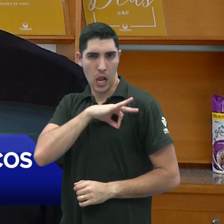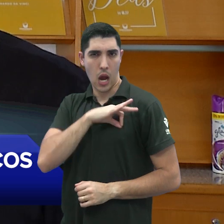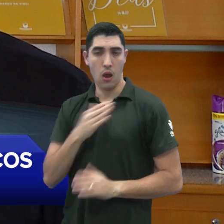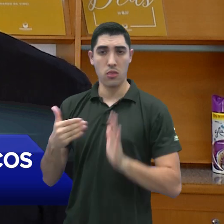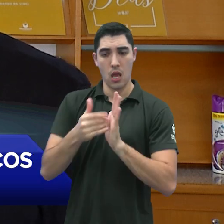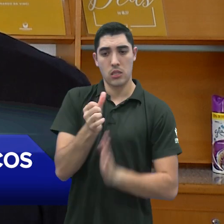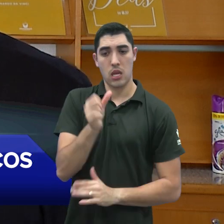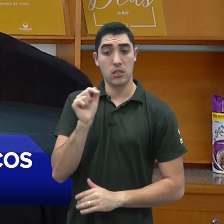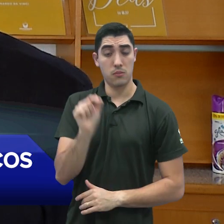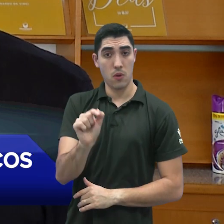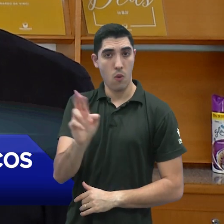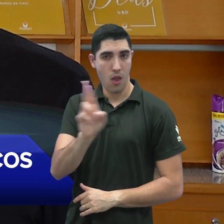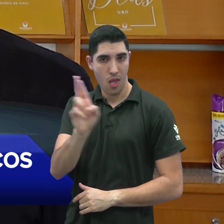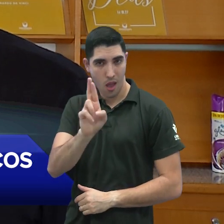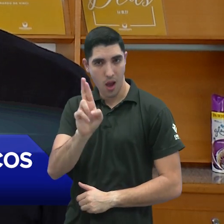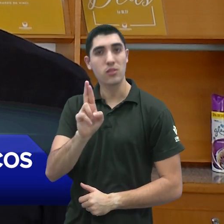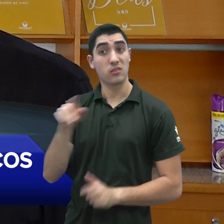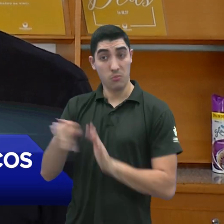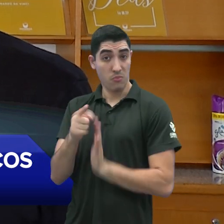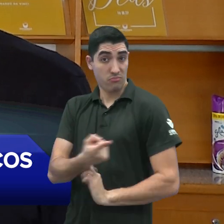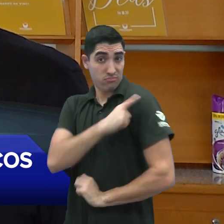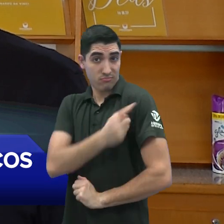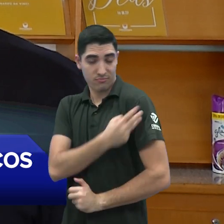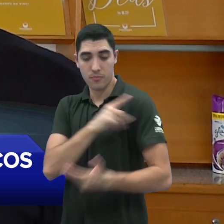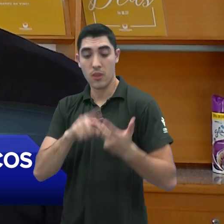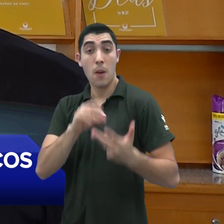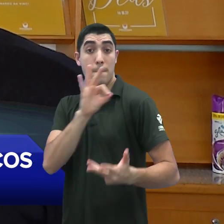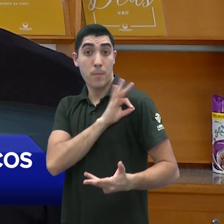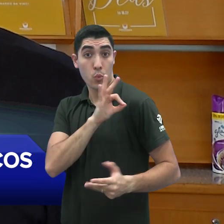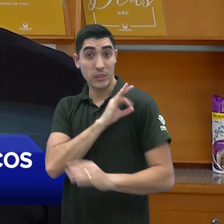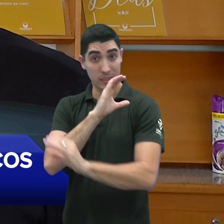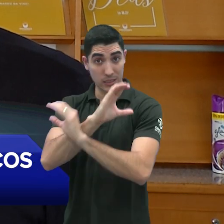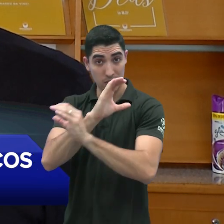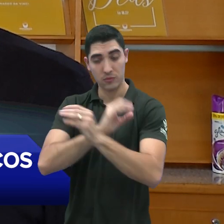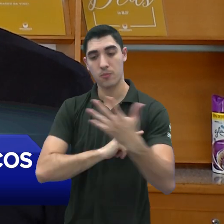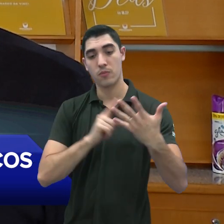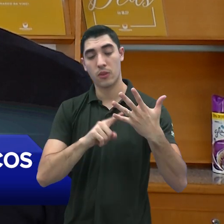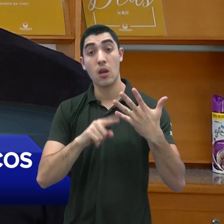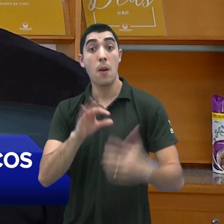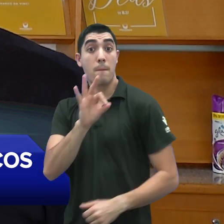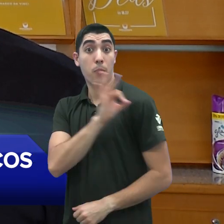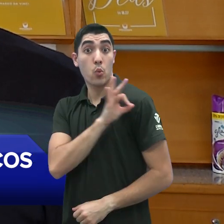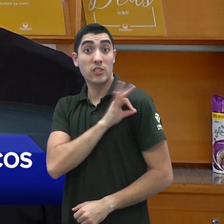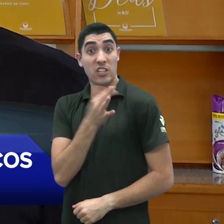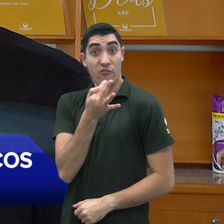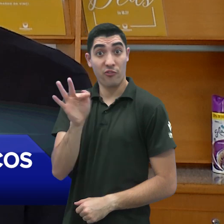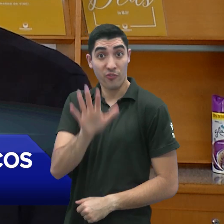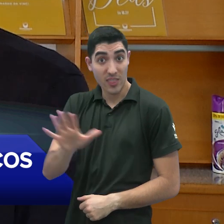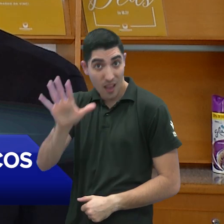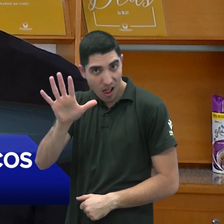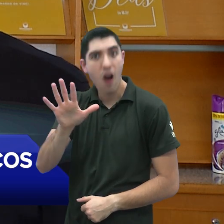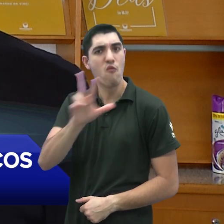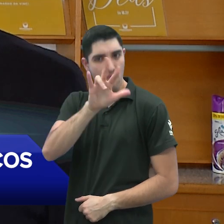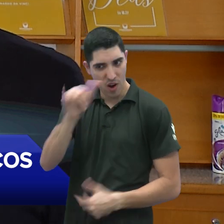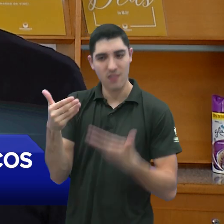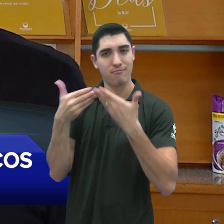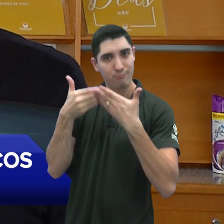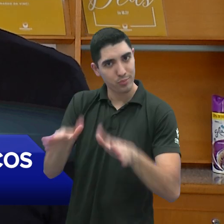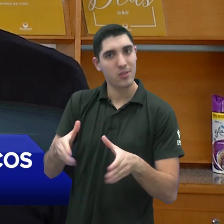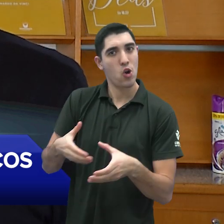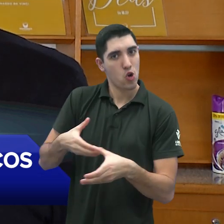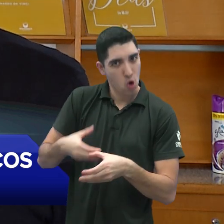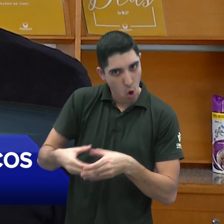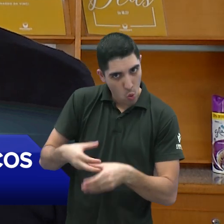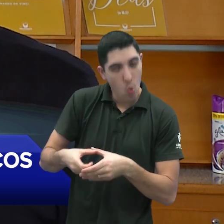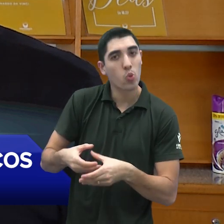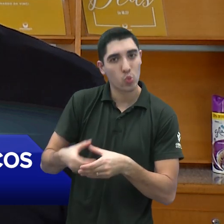mil mensais, Polícia Civil, Polícia Federal deve abrir 2 grandes concursos para a área policial e